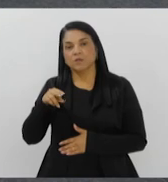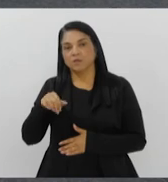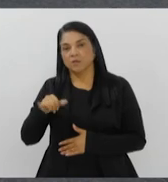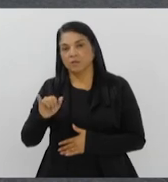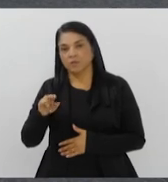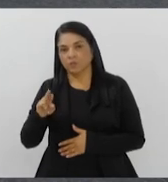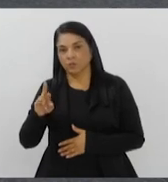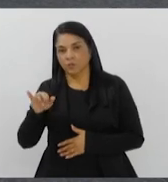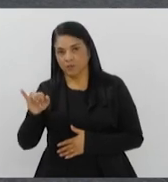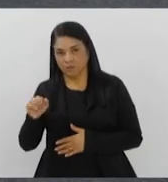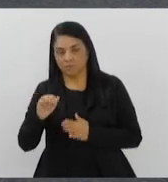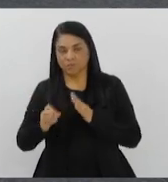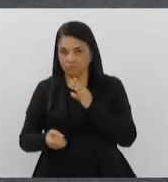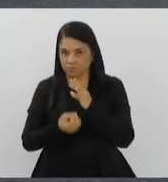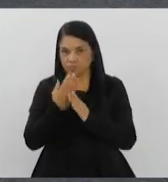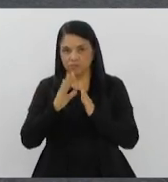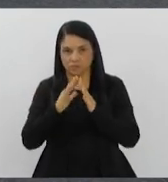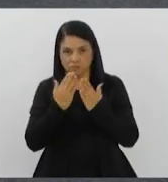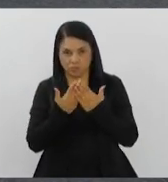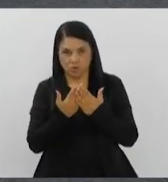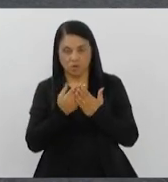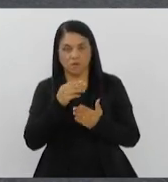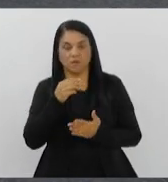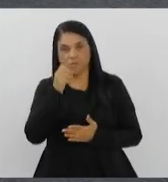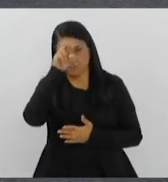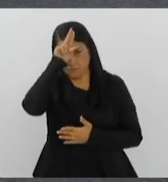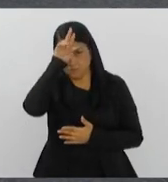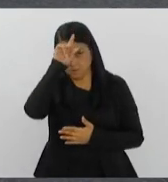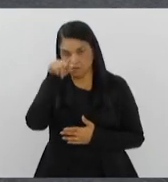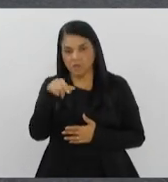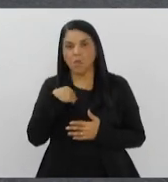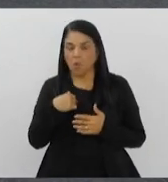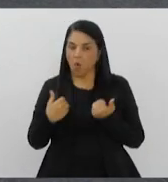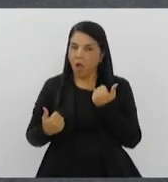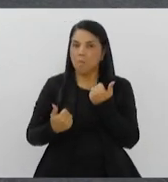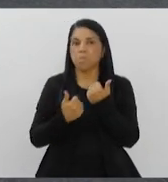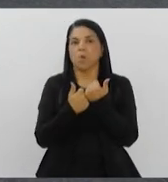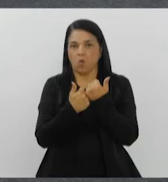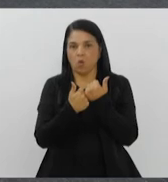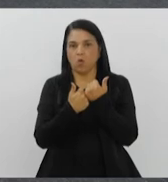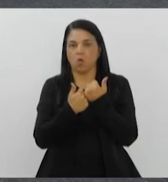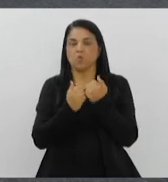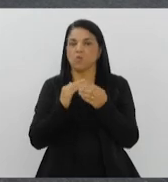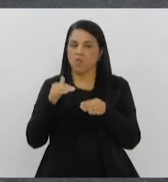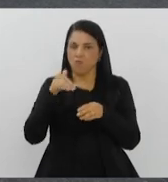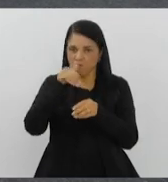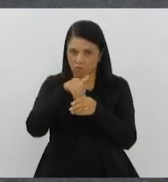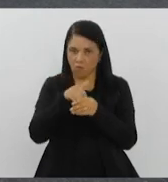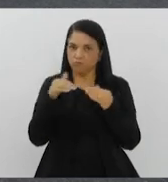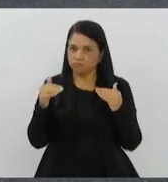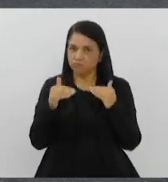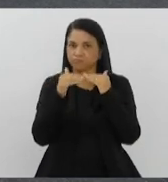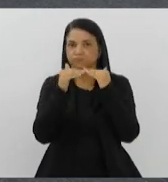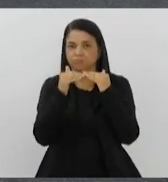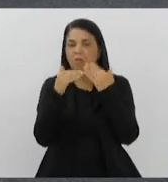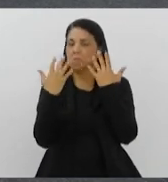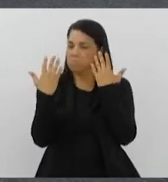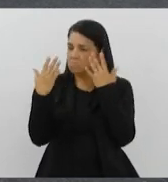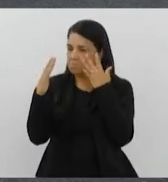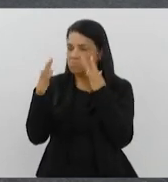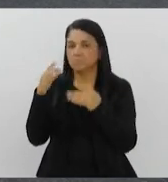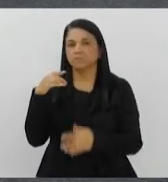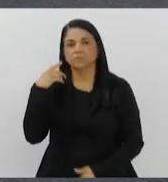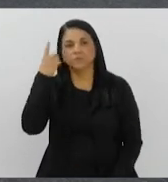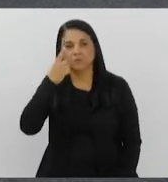esqueci de declarar, rapidamente, para dizer que eu apoio completamente isso, votei favorável, parabenizo o